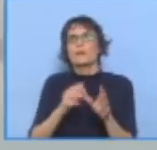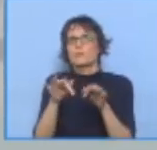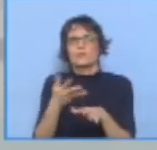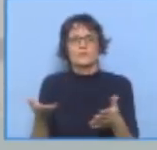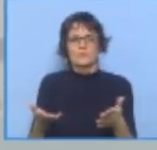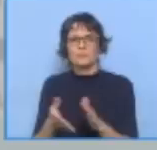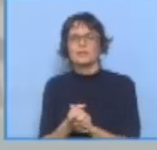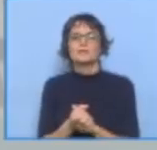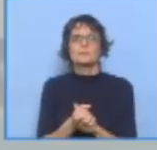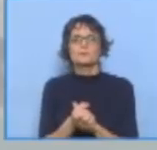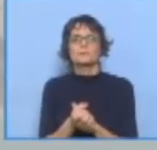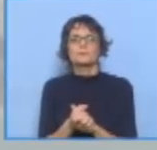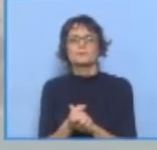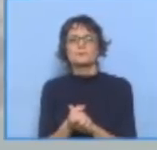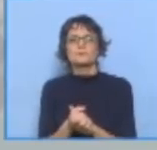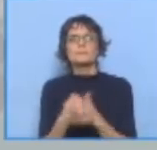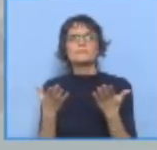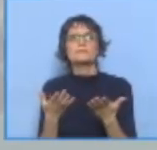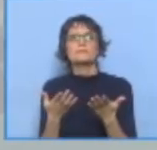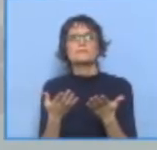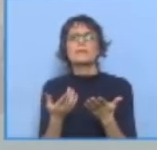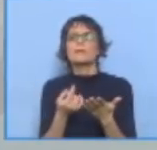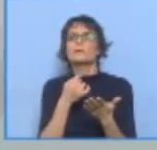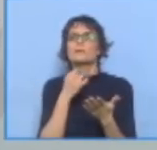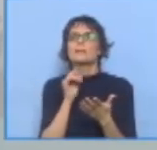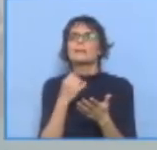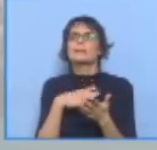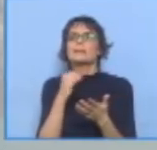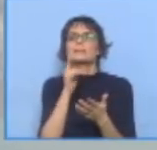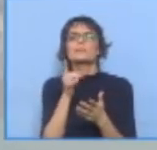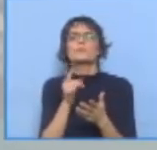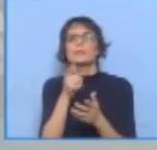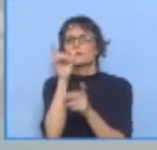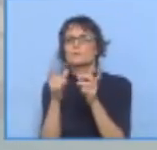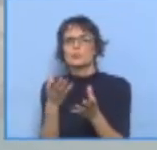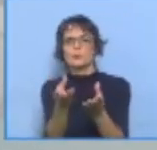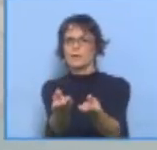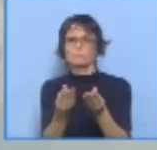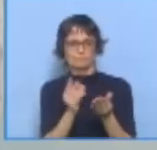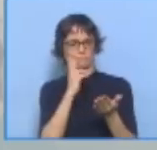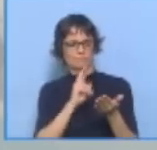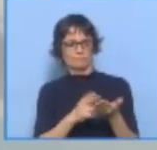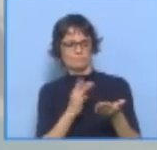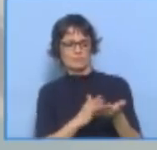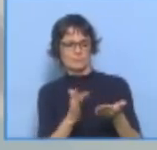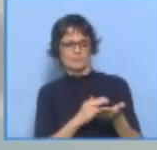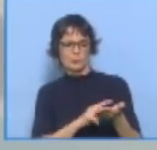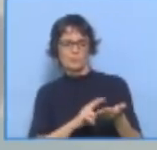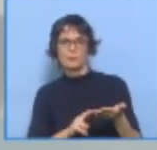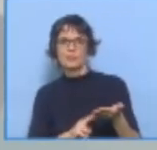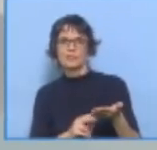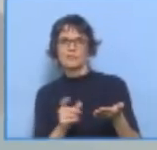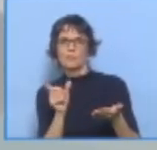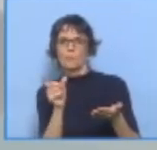ao fim, o que dizer aos leitores que se abeiram deste texto e encontram aqui surpresas,